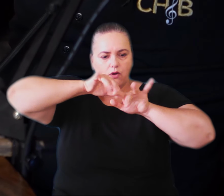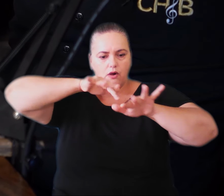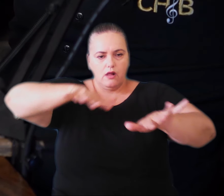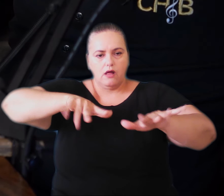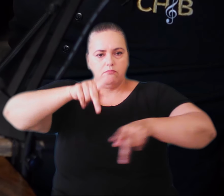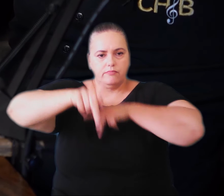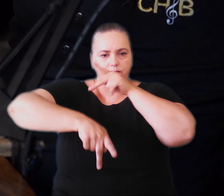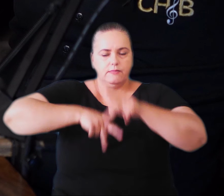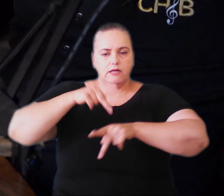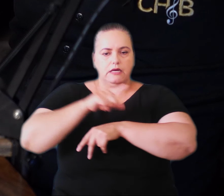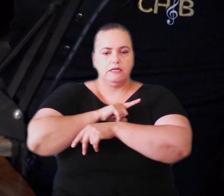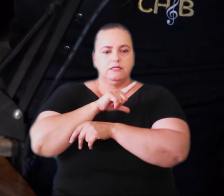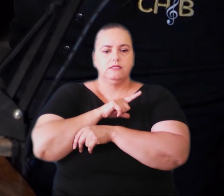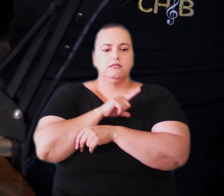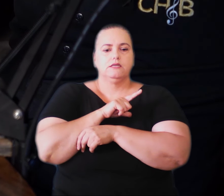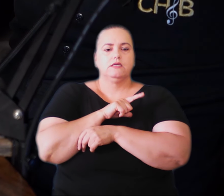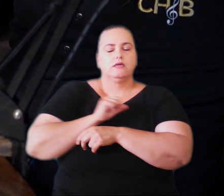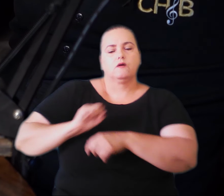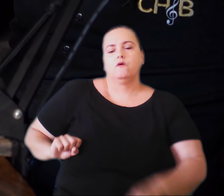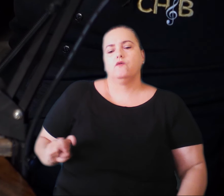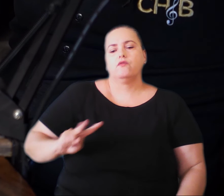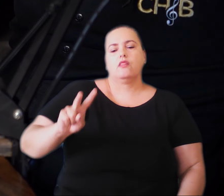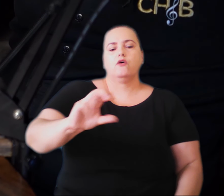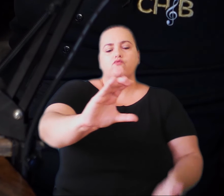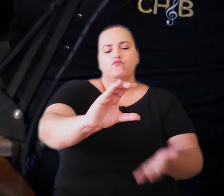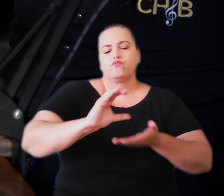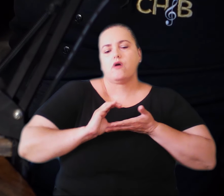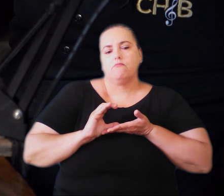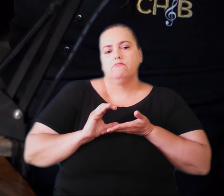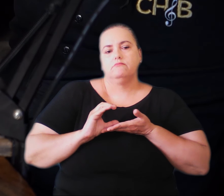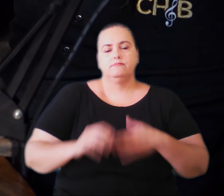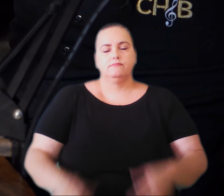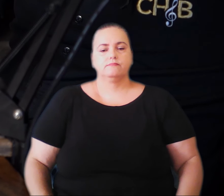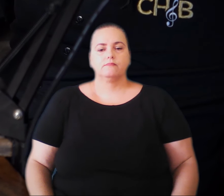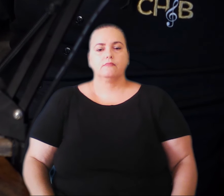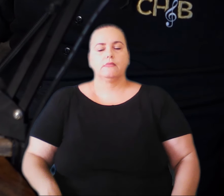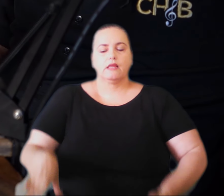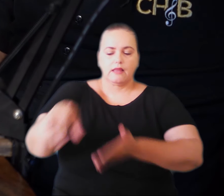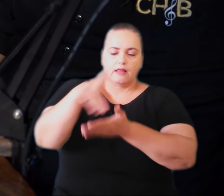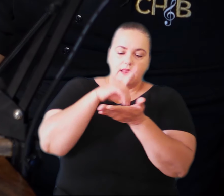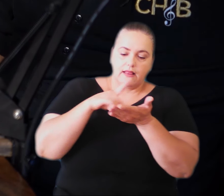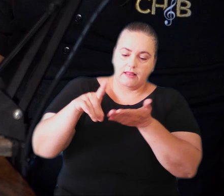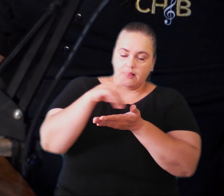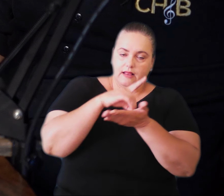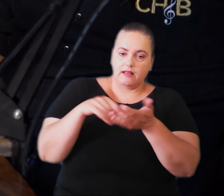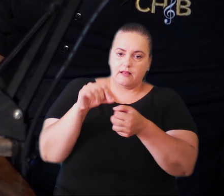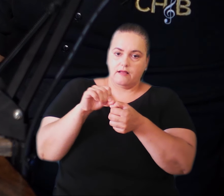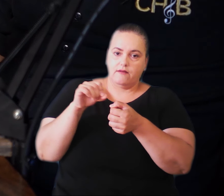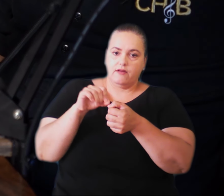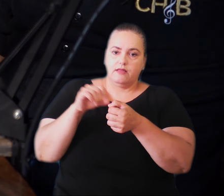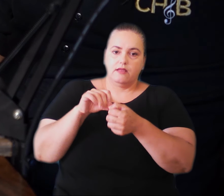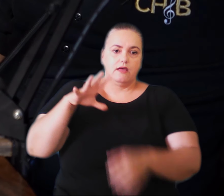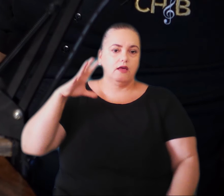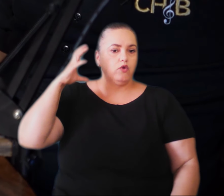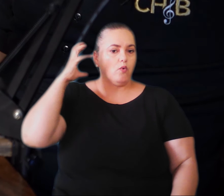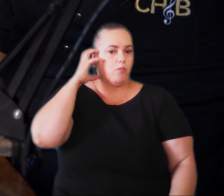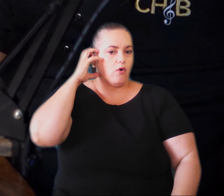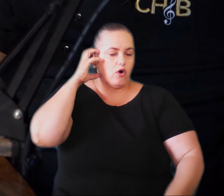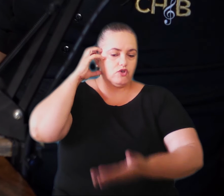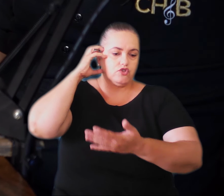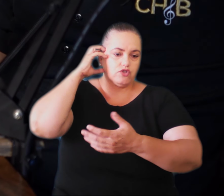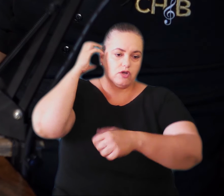tinham e os valores que cobravam, esse DVD que a gente está fazendo de podcast e fala um pouco dessa nossa